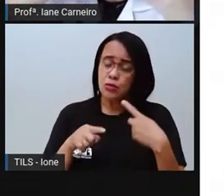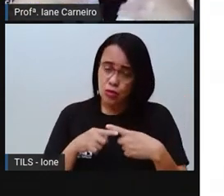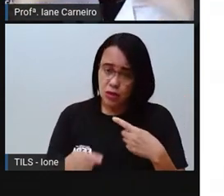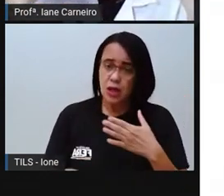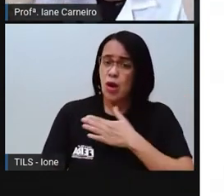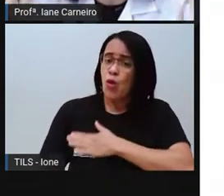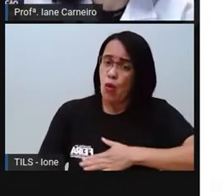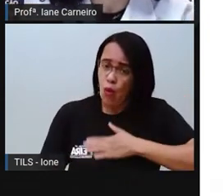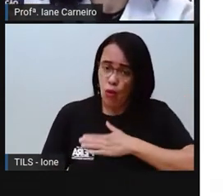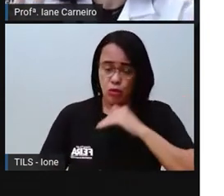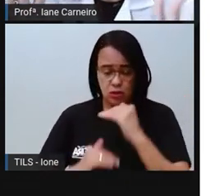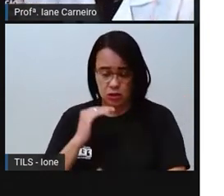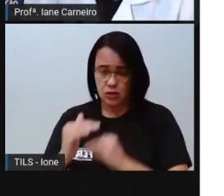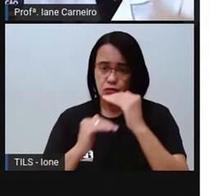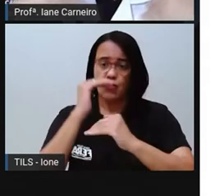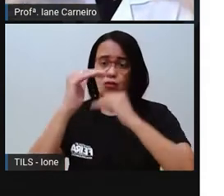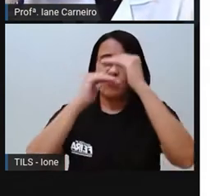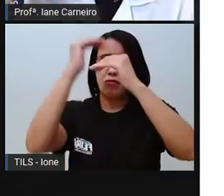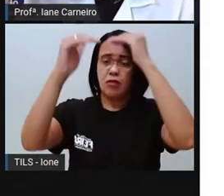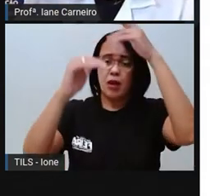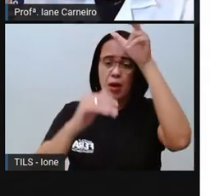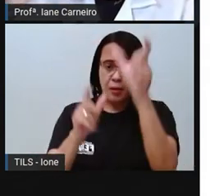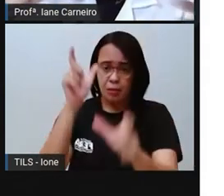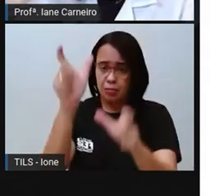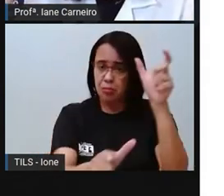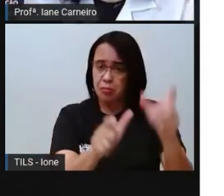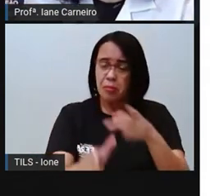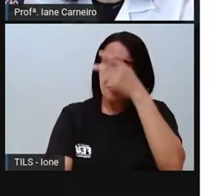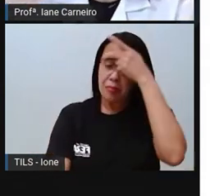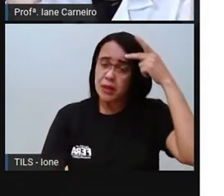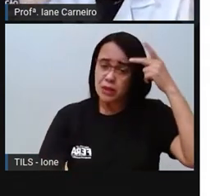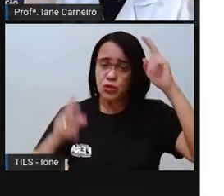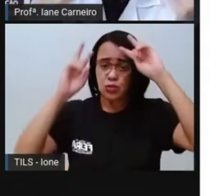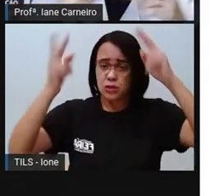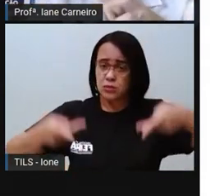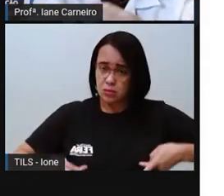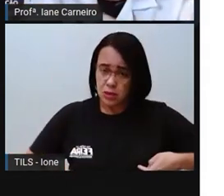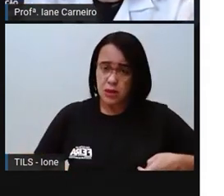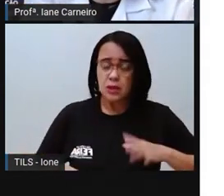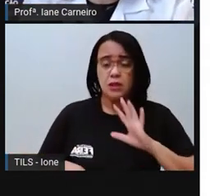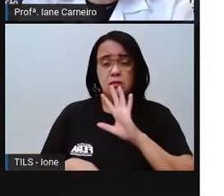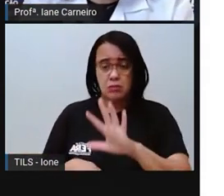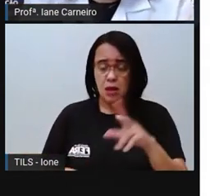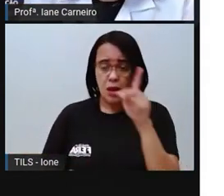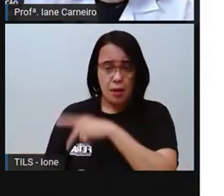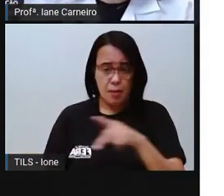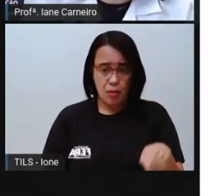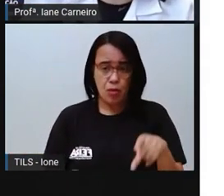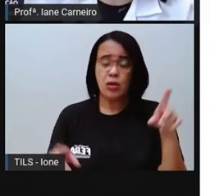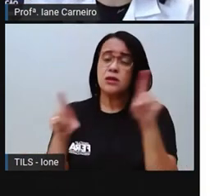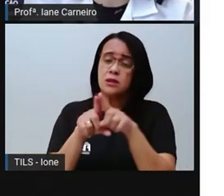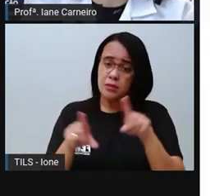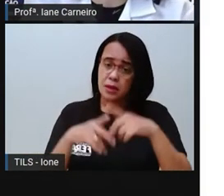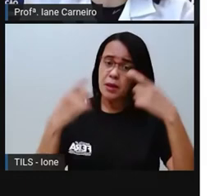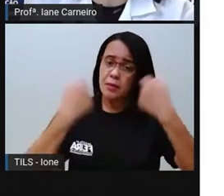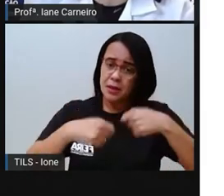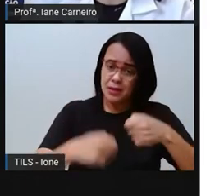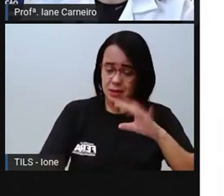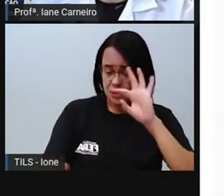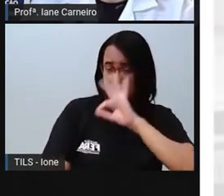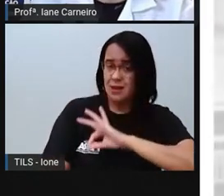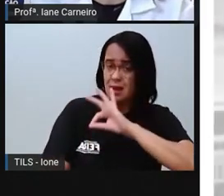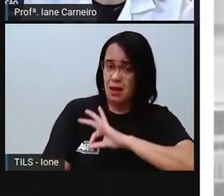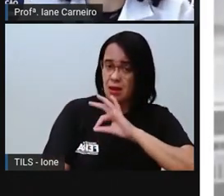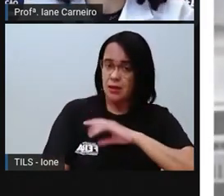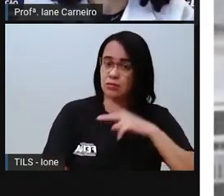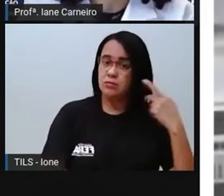desenvolver enquanto pessoa, né? E enquanto ser humano, mas também a Pro precisa do salário dela. Será que essas crianças que estavam